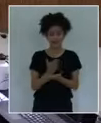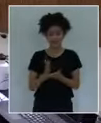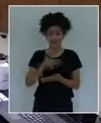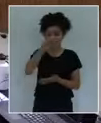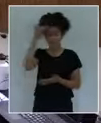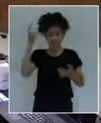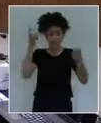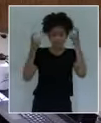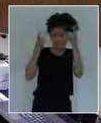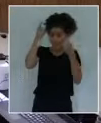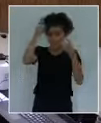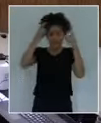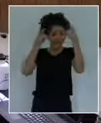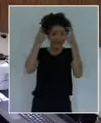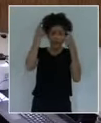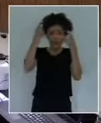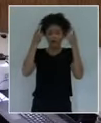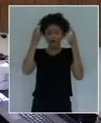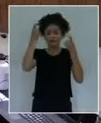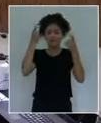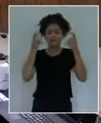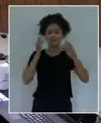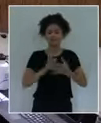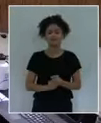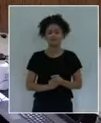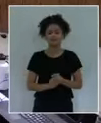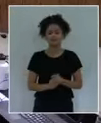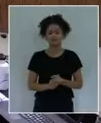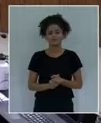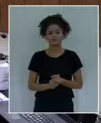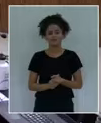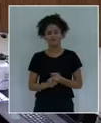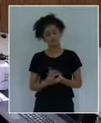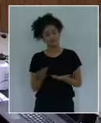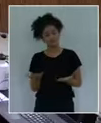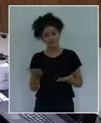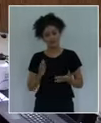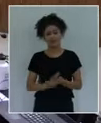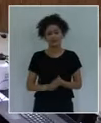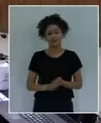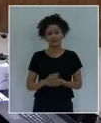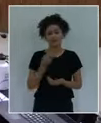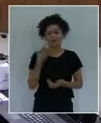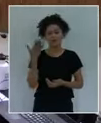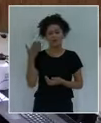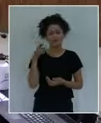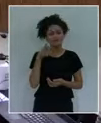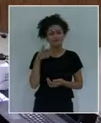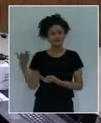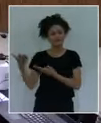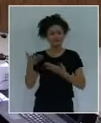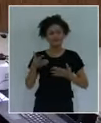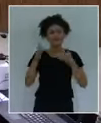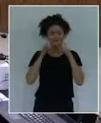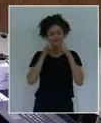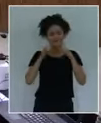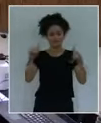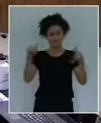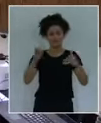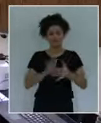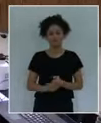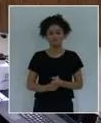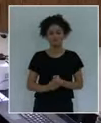na população ribeirinha. Já estão na iminência de uma tragédia maior. Então vem aqui a notícia nas redes sociais, aí causa